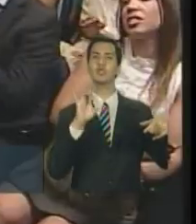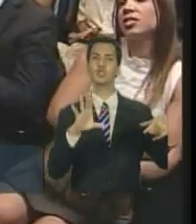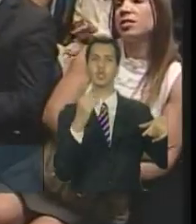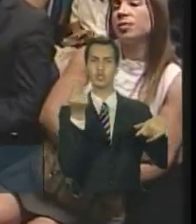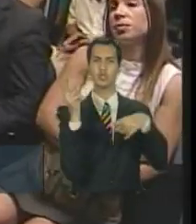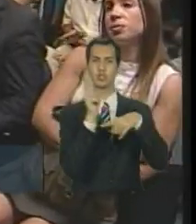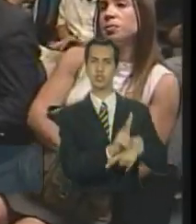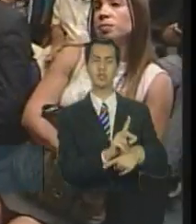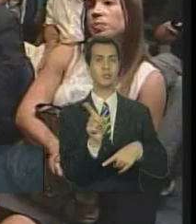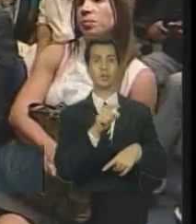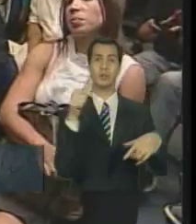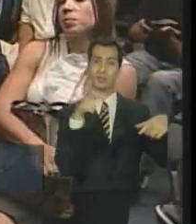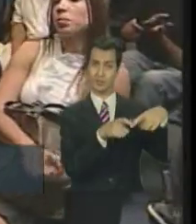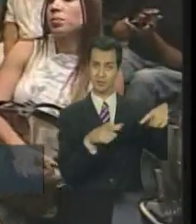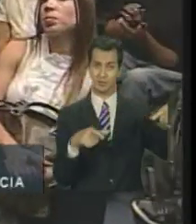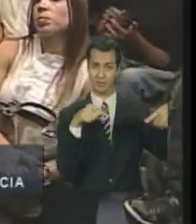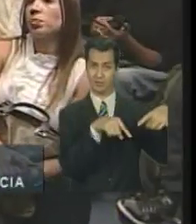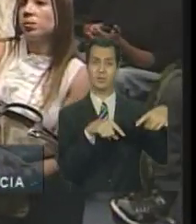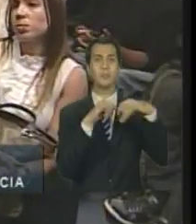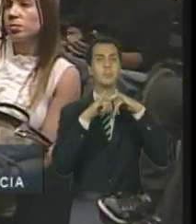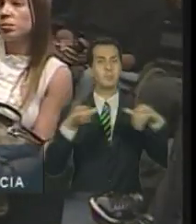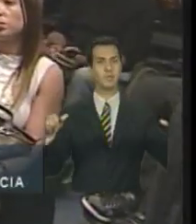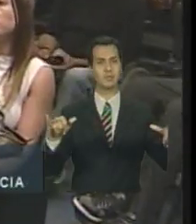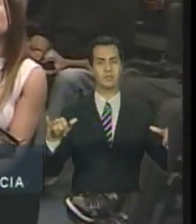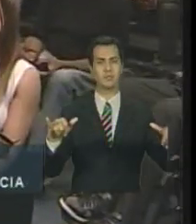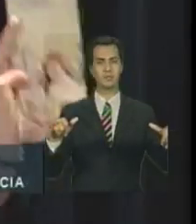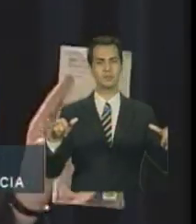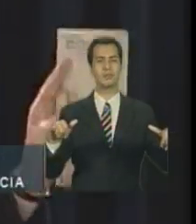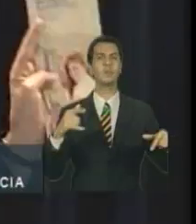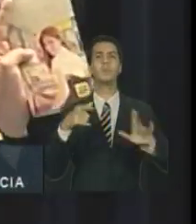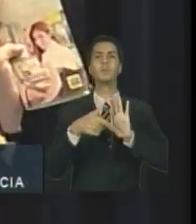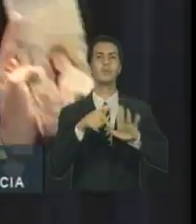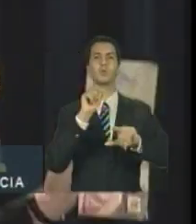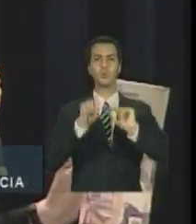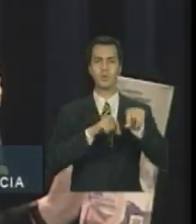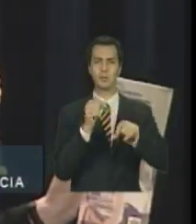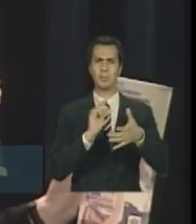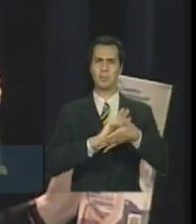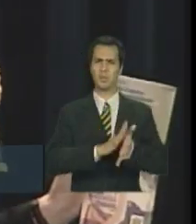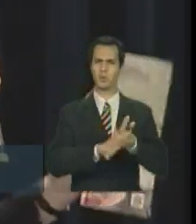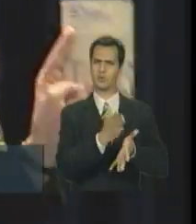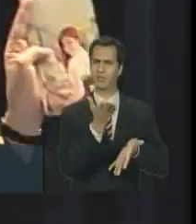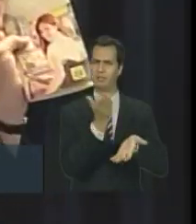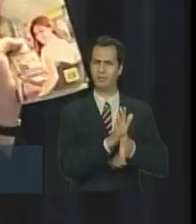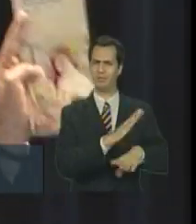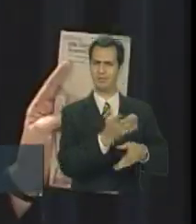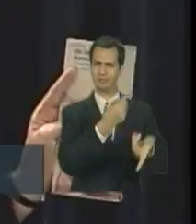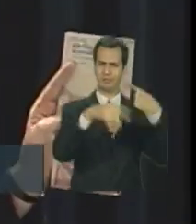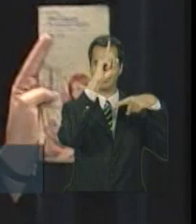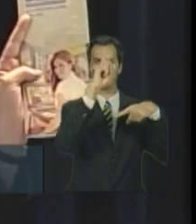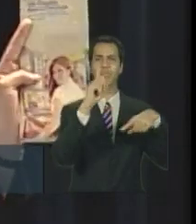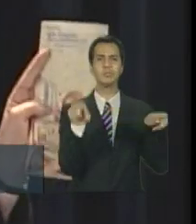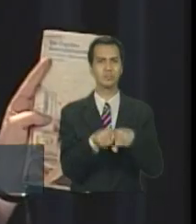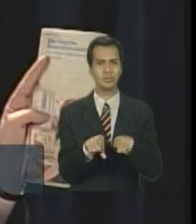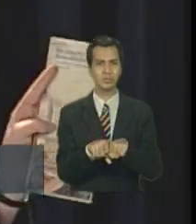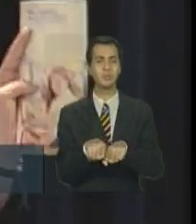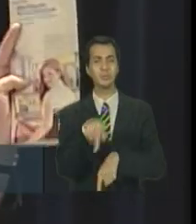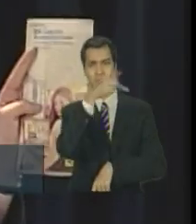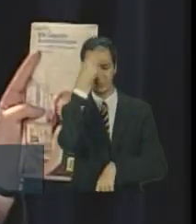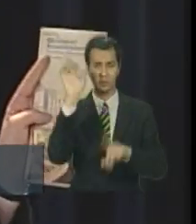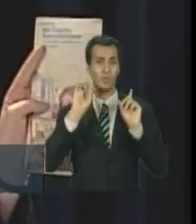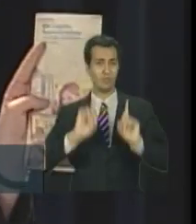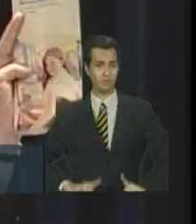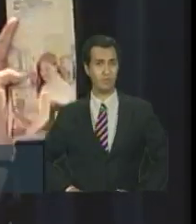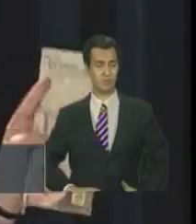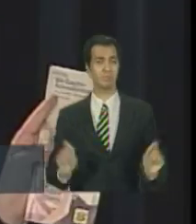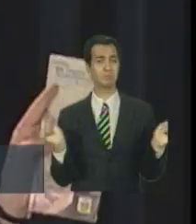folheto mensagem. Ele é uma mensagem de superação de preconceitos. Ele é uma mensagem de que as pessoas com deficiência cada vez